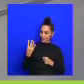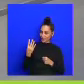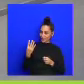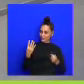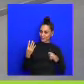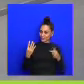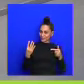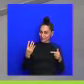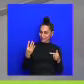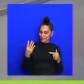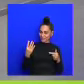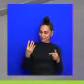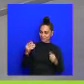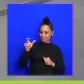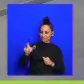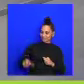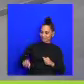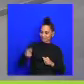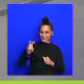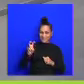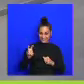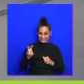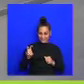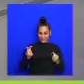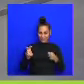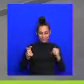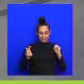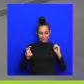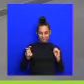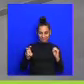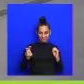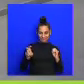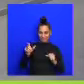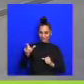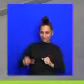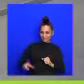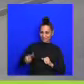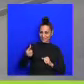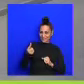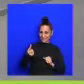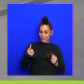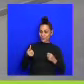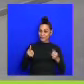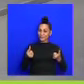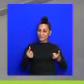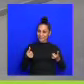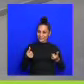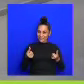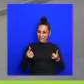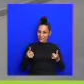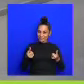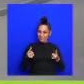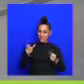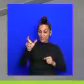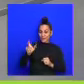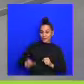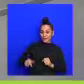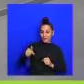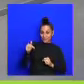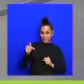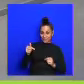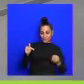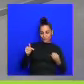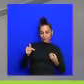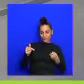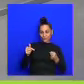4, 7. Coluna 5, 0. Coluna 6, número 6. E coluna